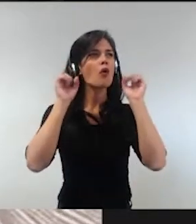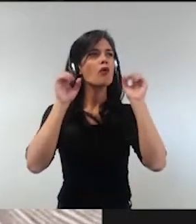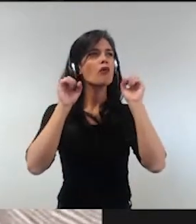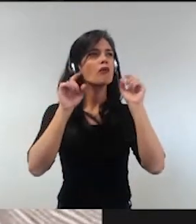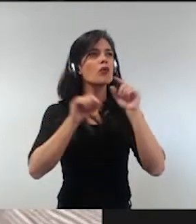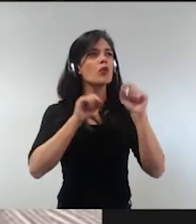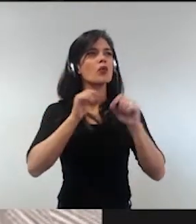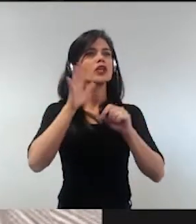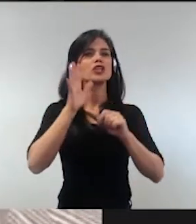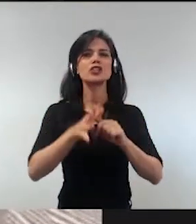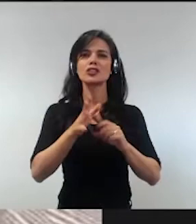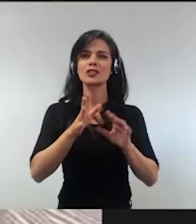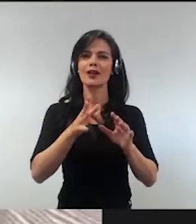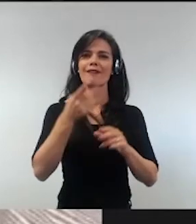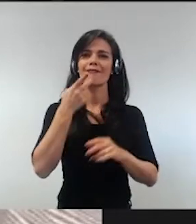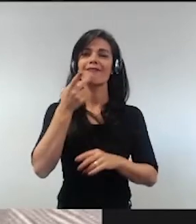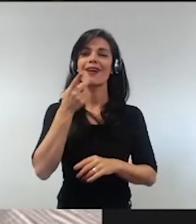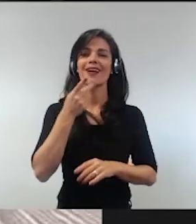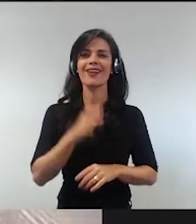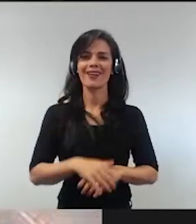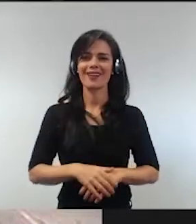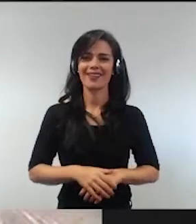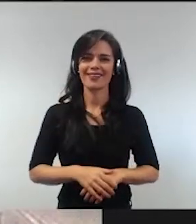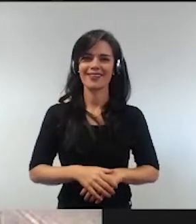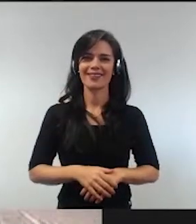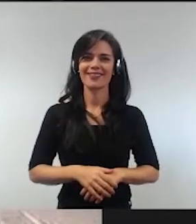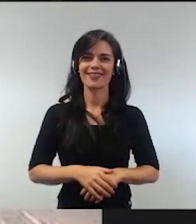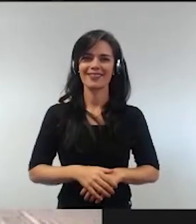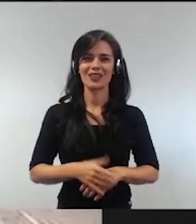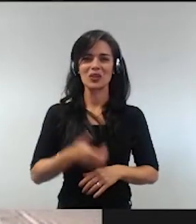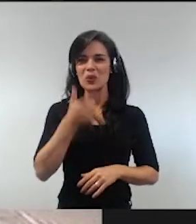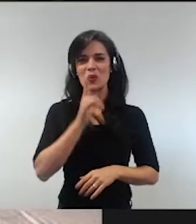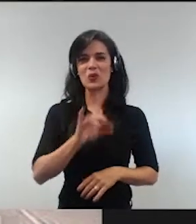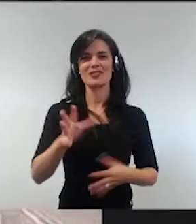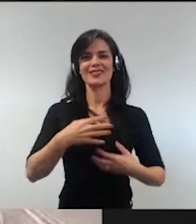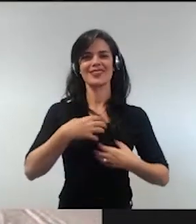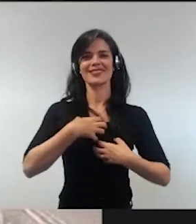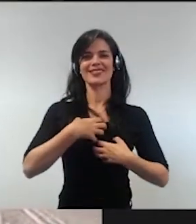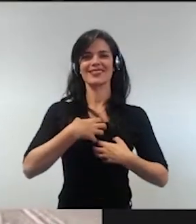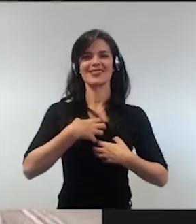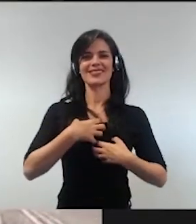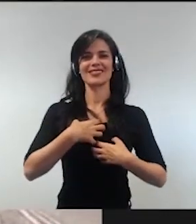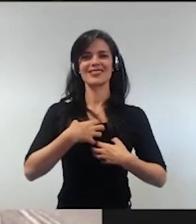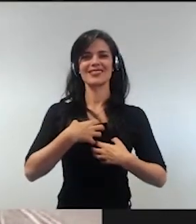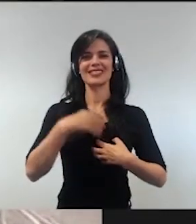mesmos dizemos. Não? E, com isso, ele diz que,